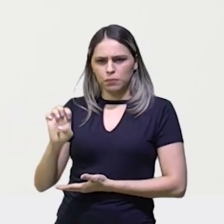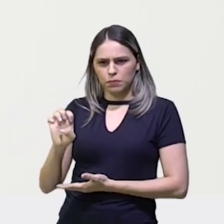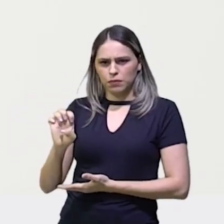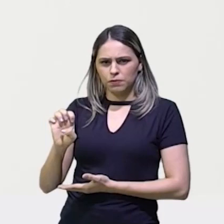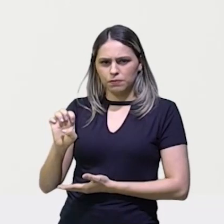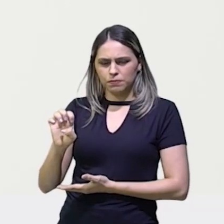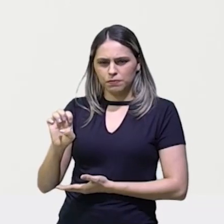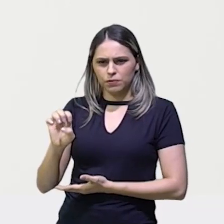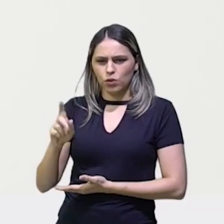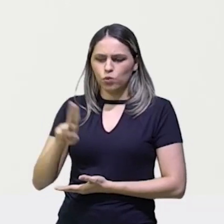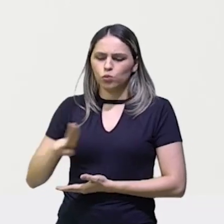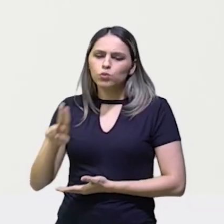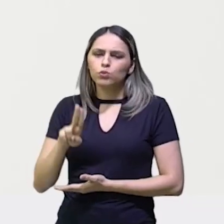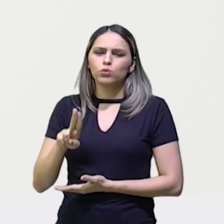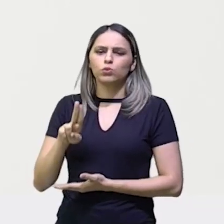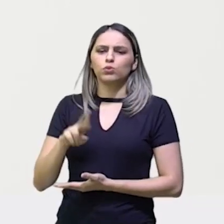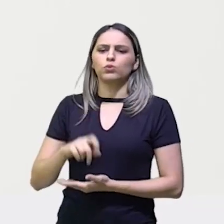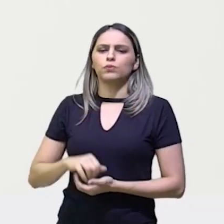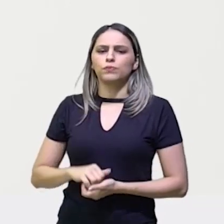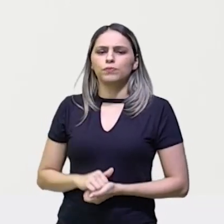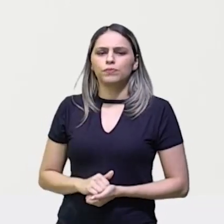quem